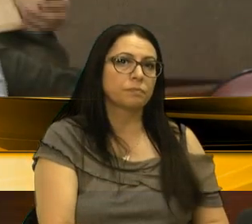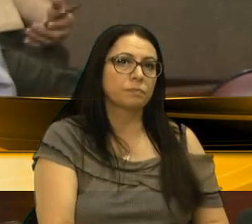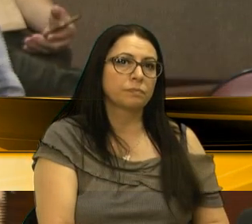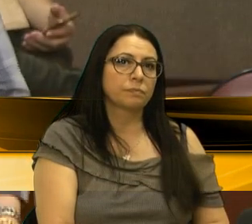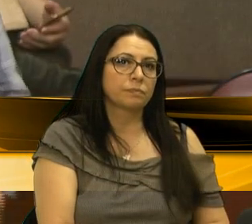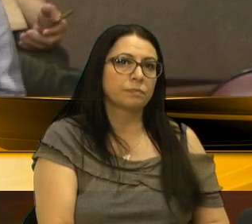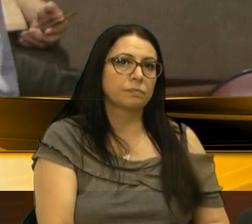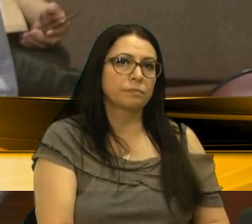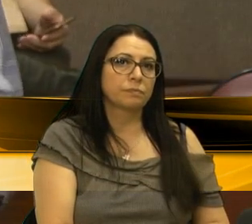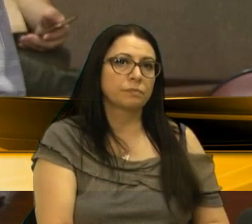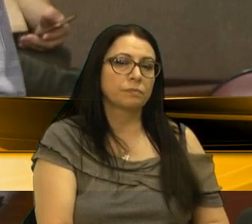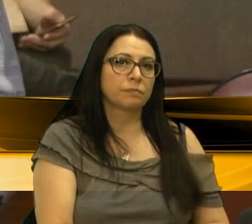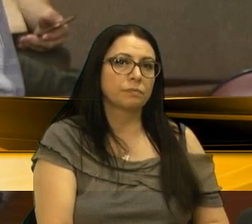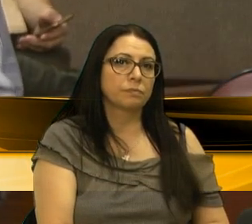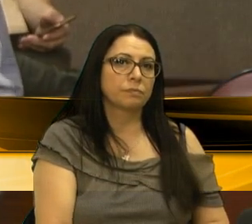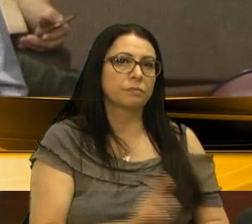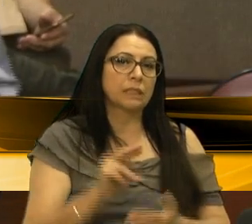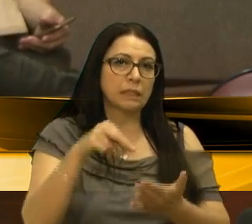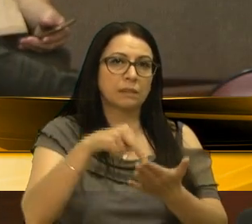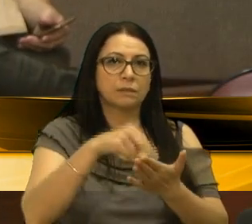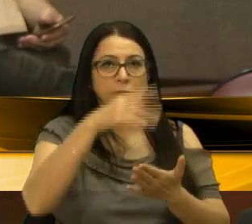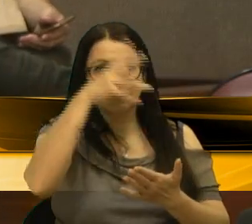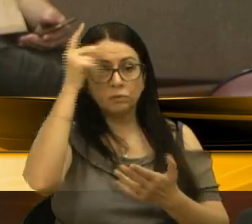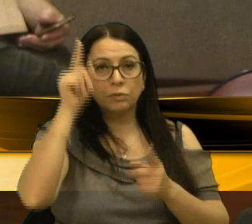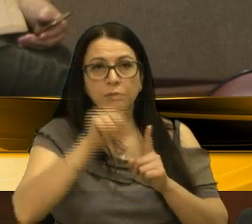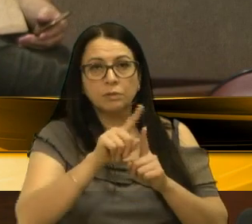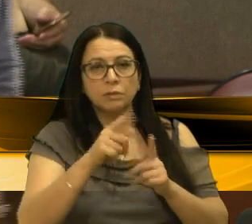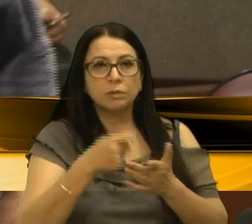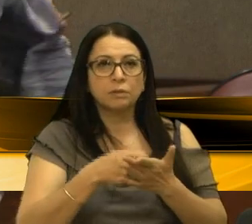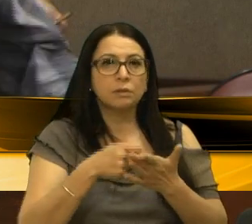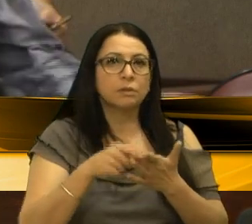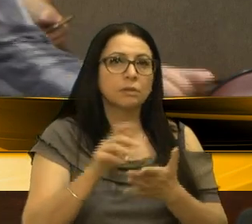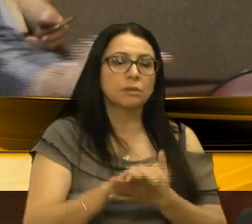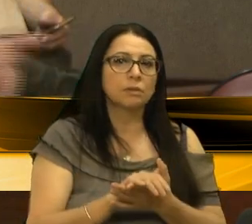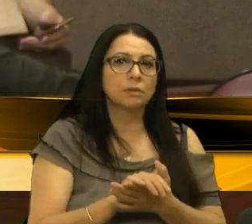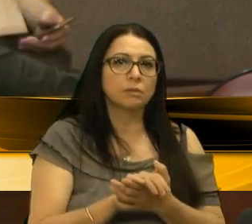na realidade, o executivo está tentando